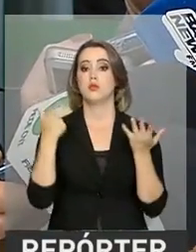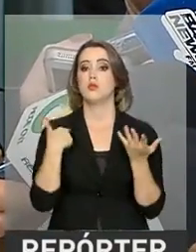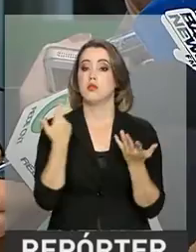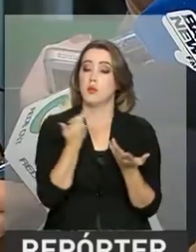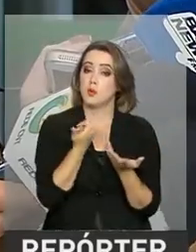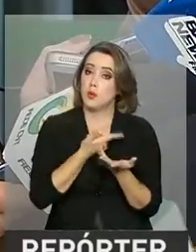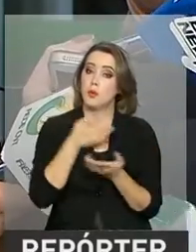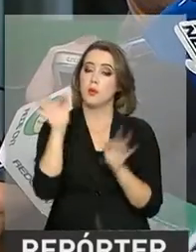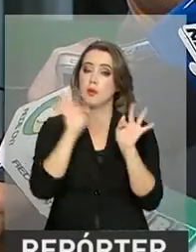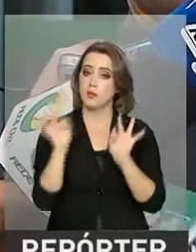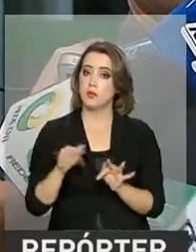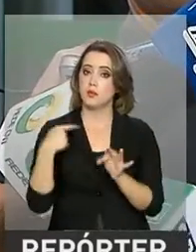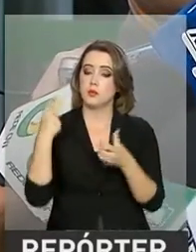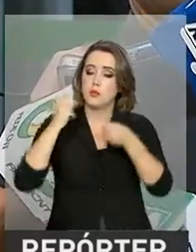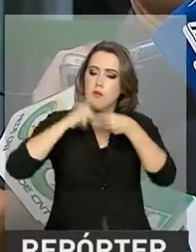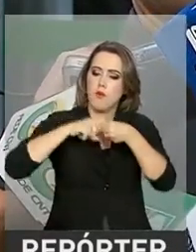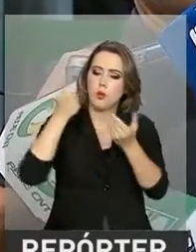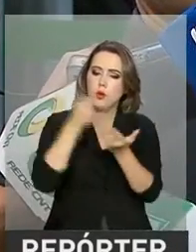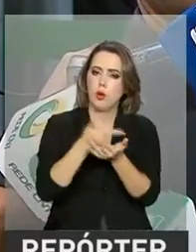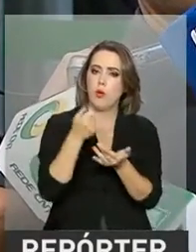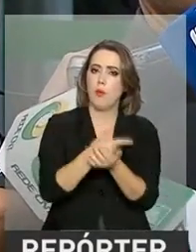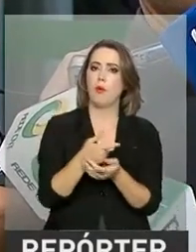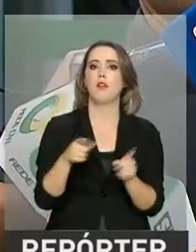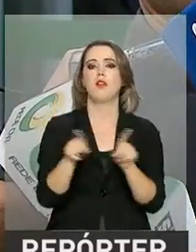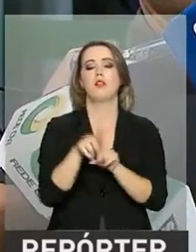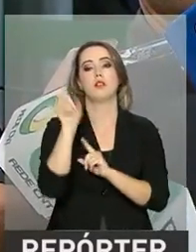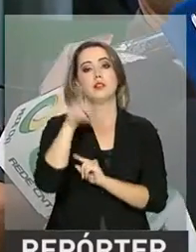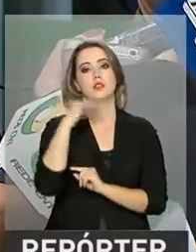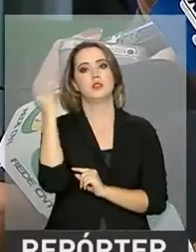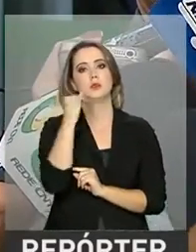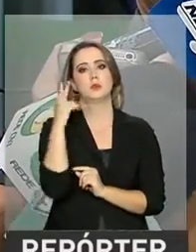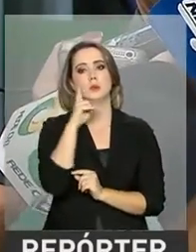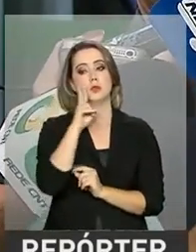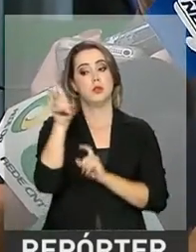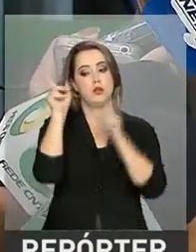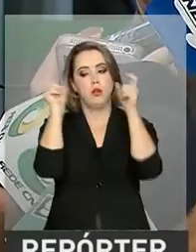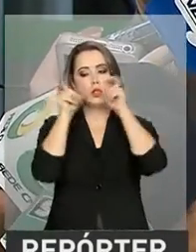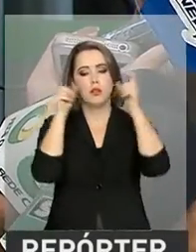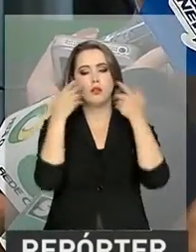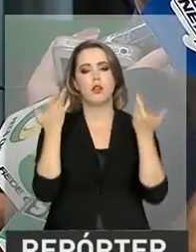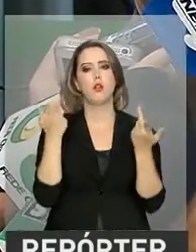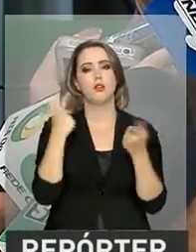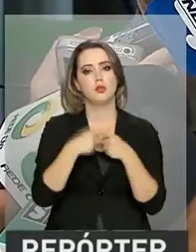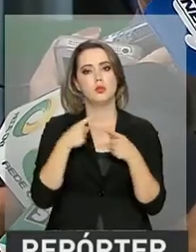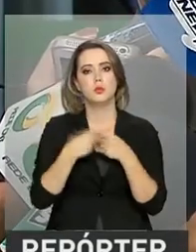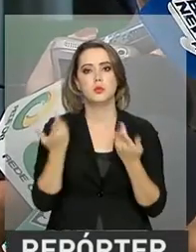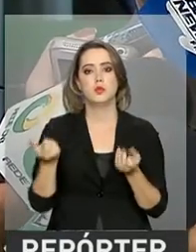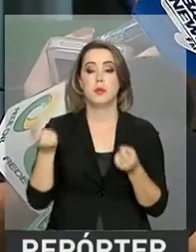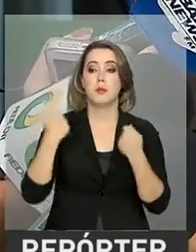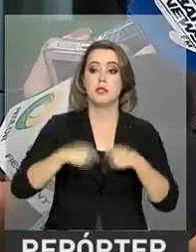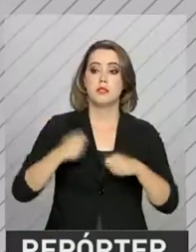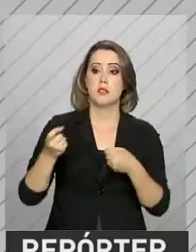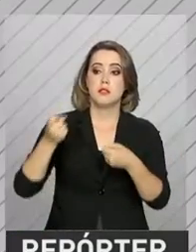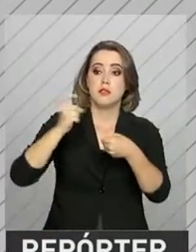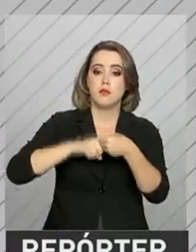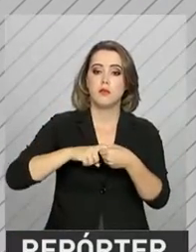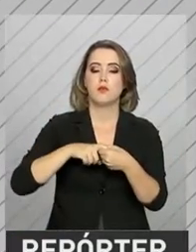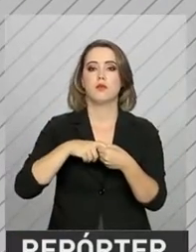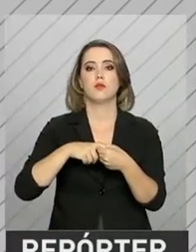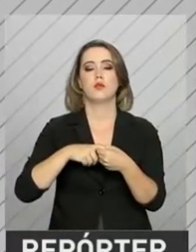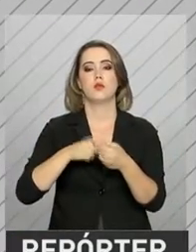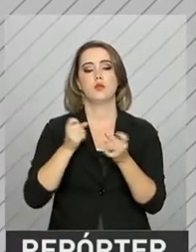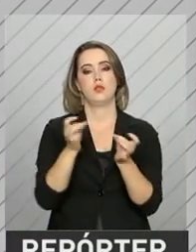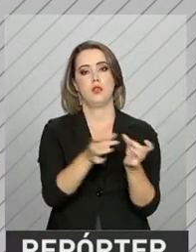e obviamente sempre muito atento porque daqui pra frente nós temos a o restabelecimento de um país em